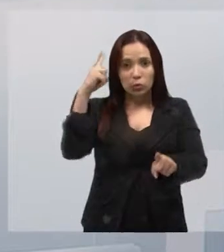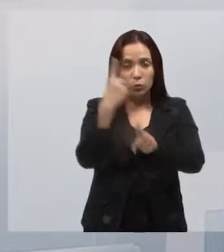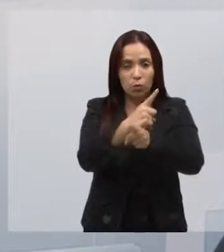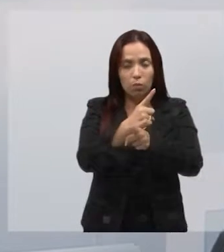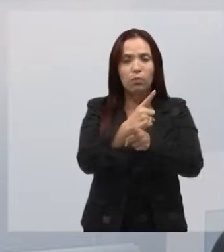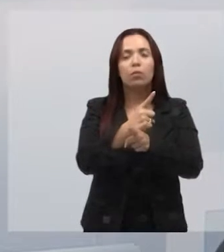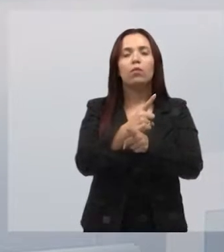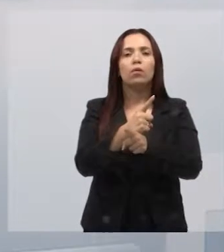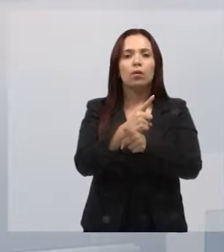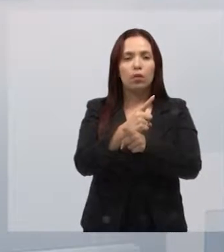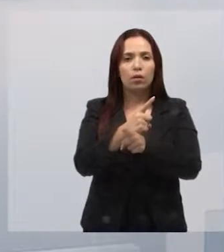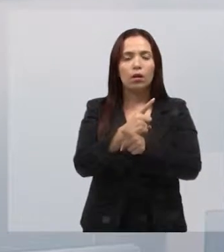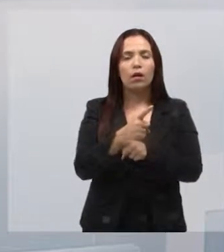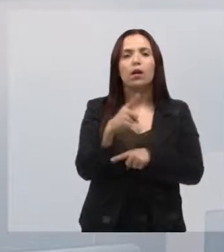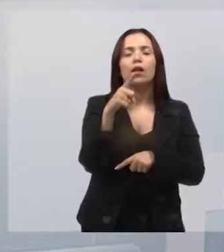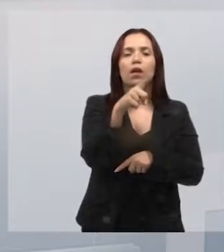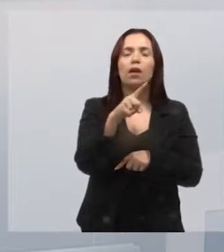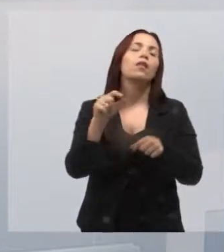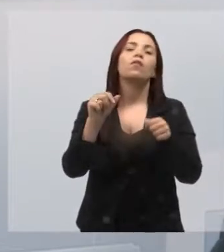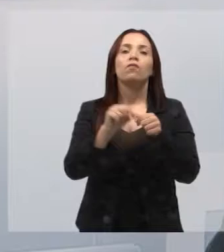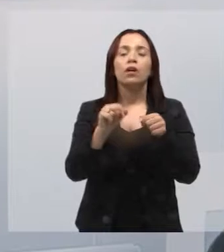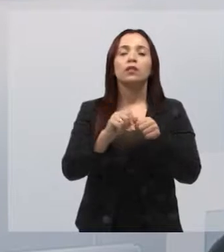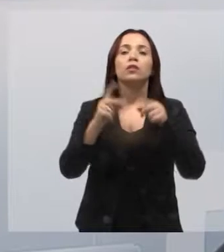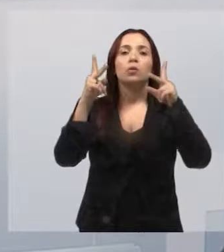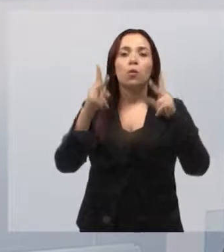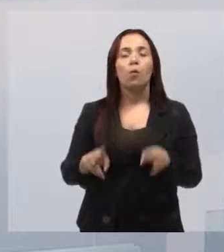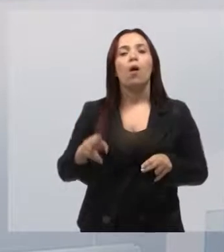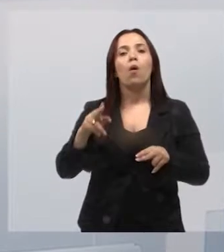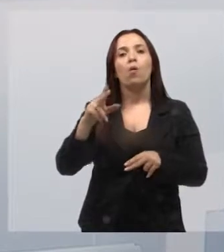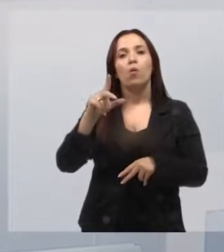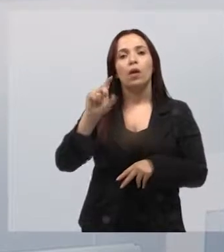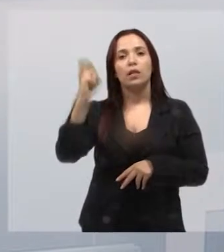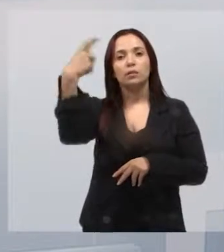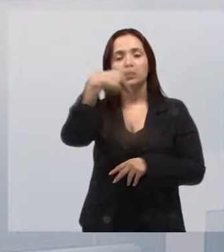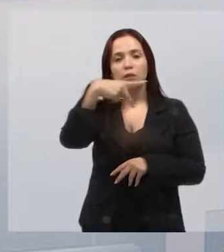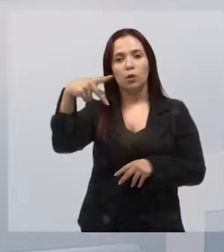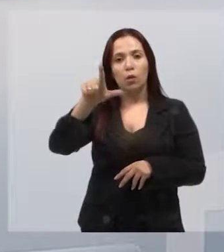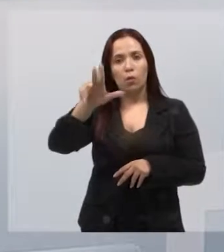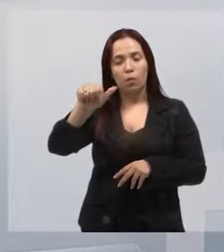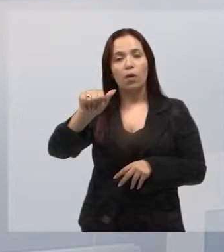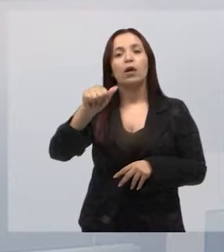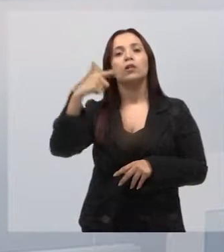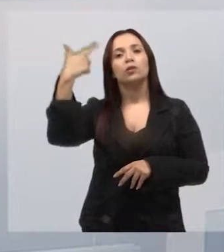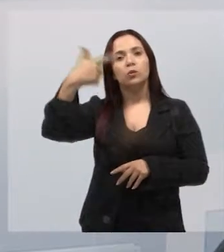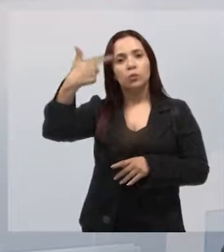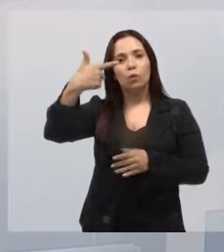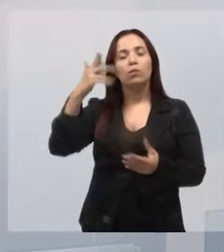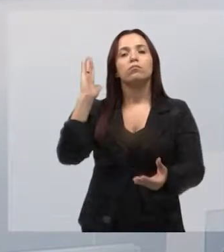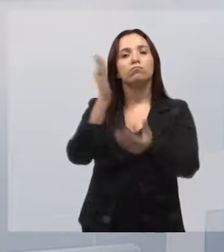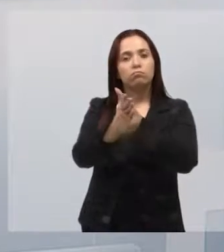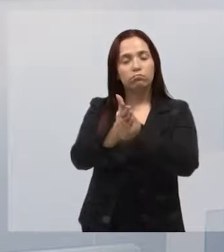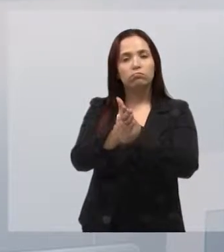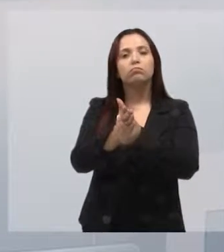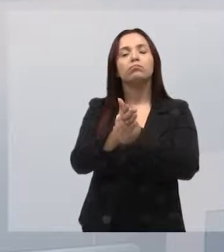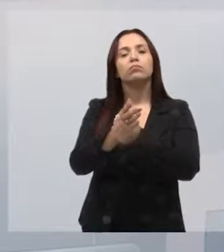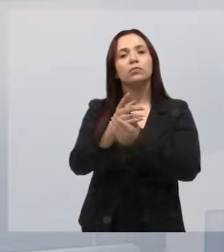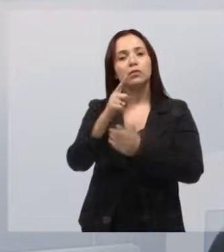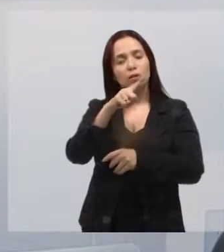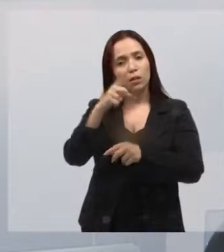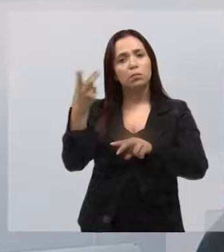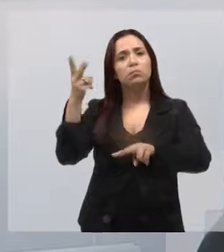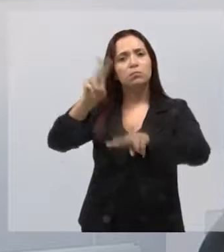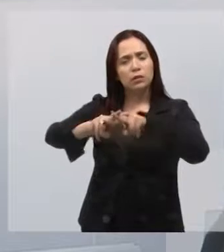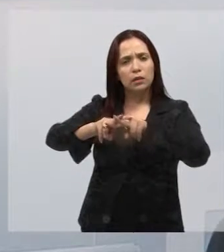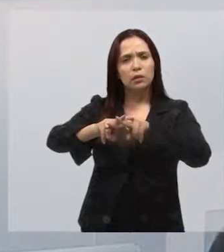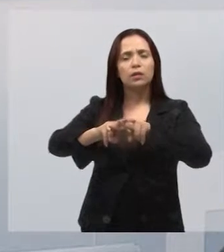instância, ele faça como fez o ex-presidente e recorra na segunda instância. E caso ele for condenado, ele vai fazer companhia lá,